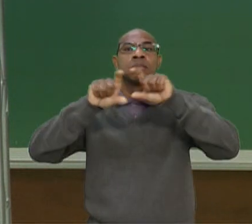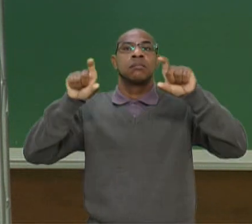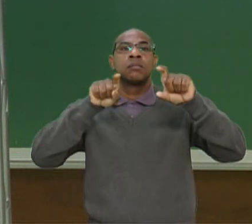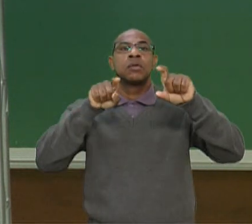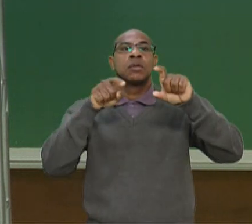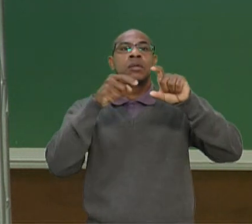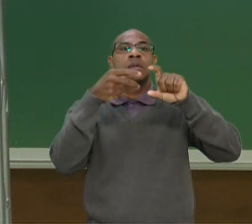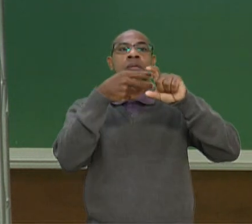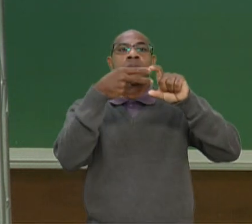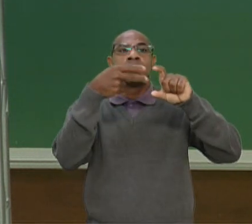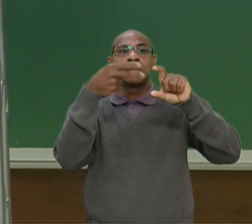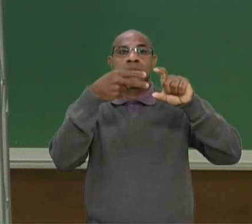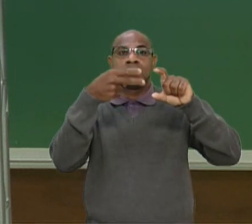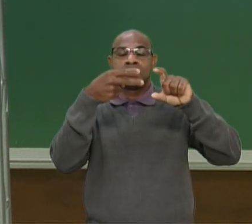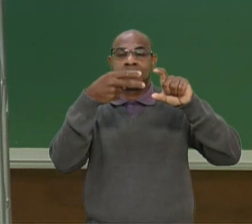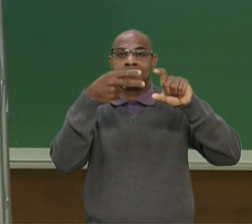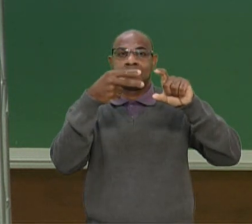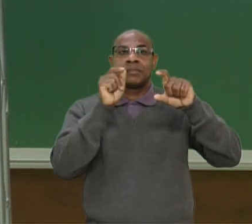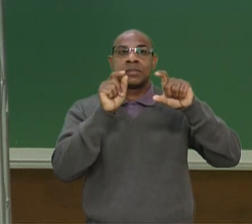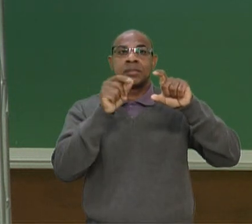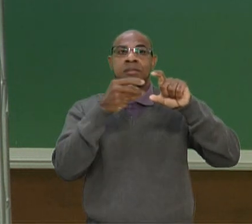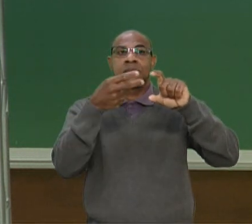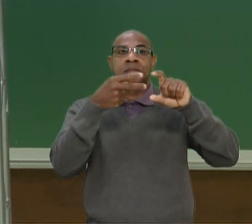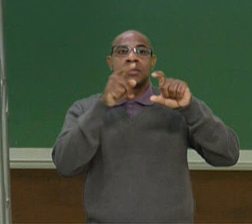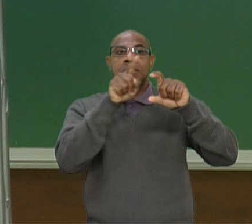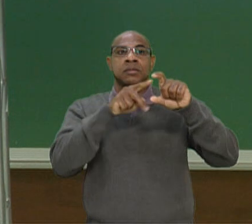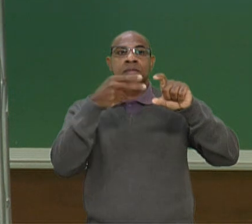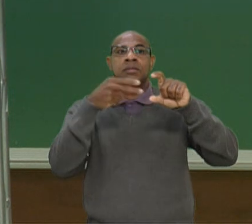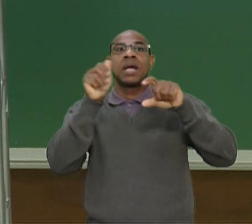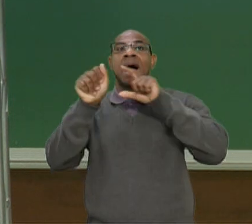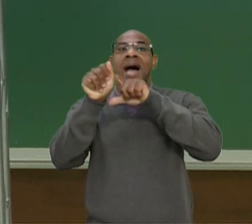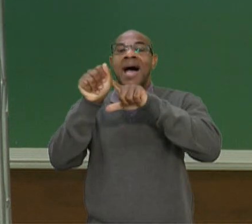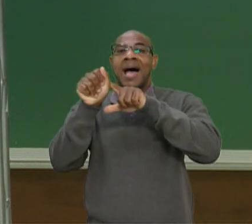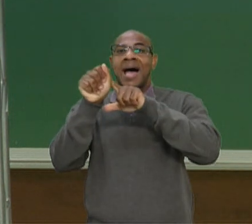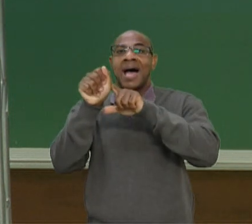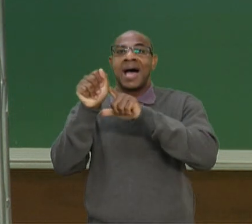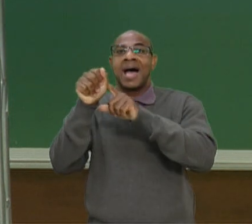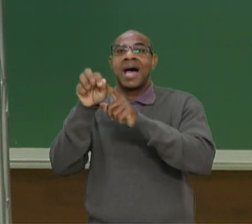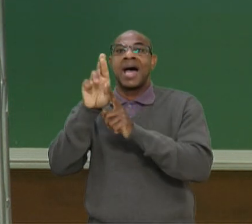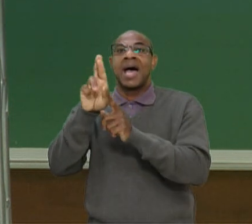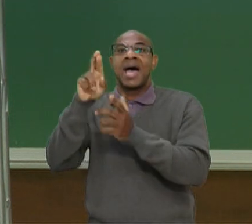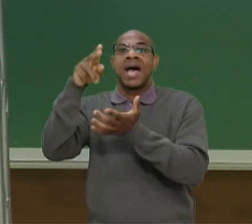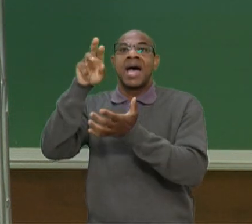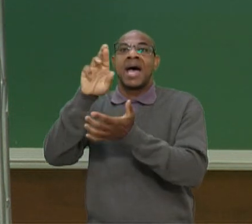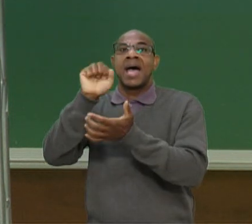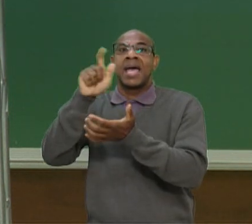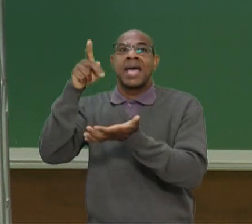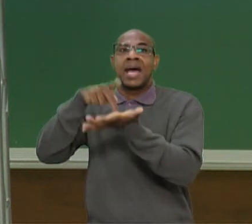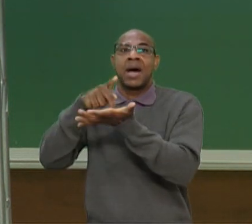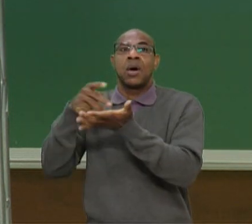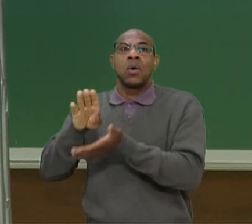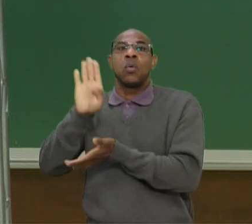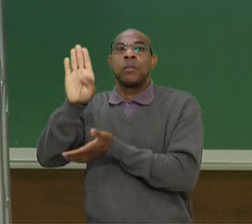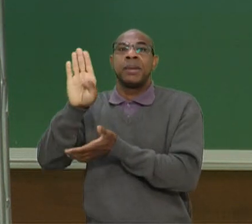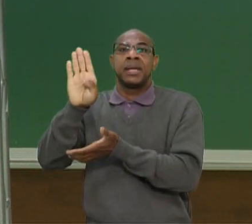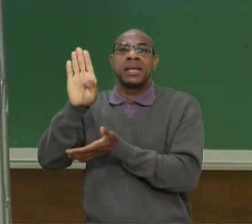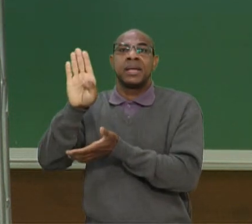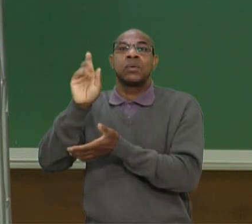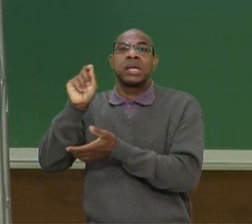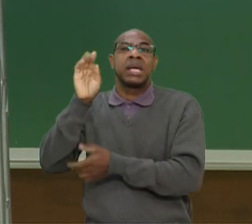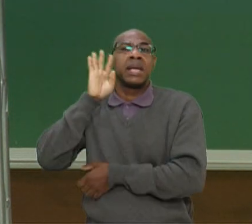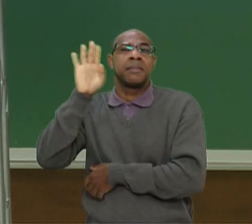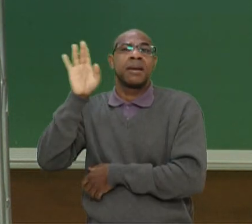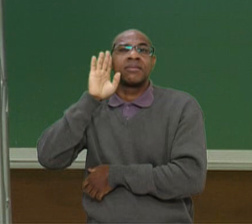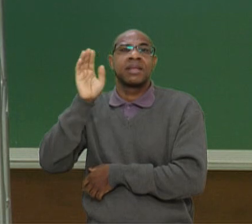complexo, onde nós temos o A, que é a parte real, e o B, que é a nossa parte imaginária, né?